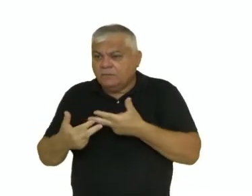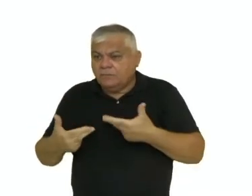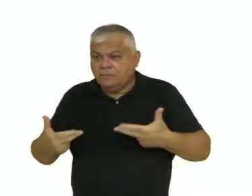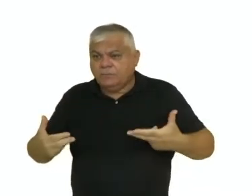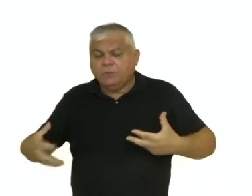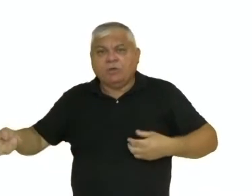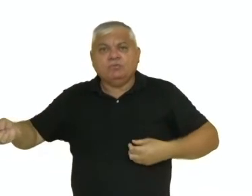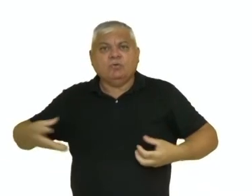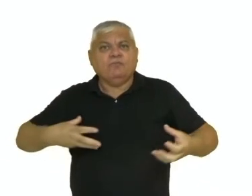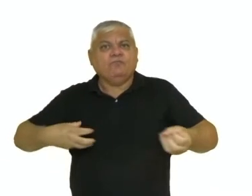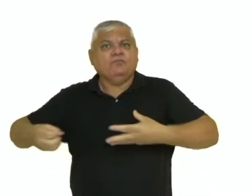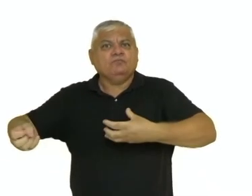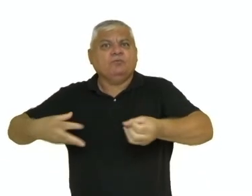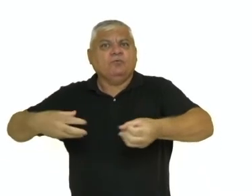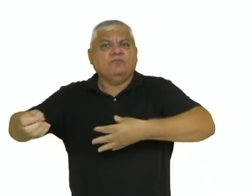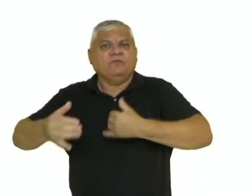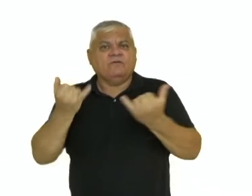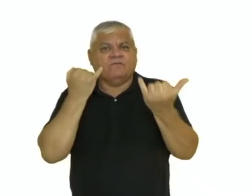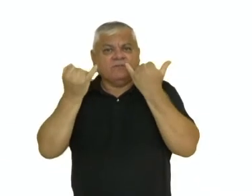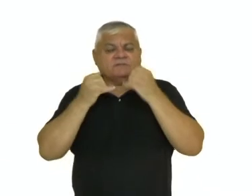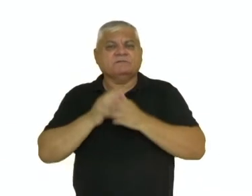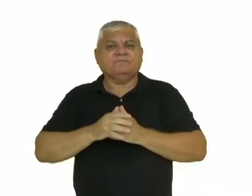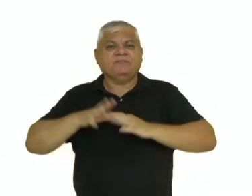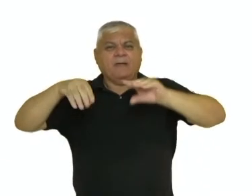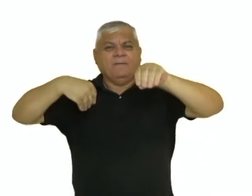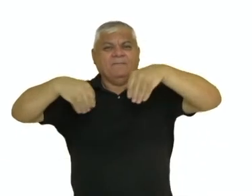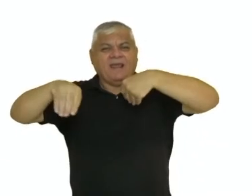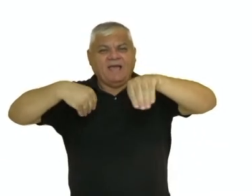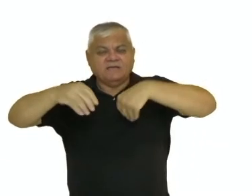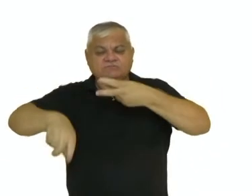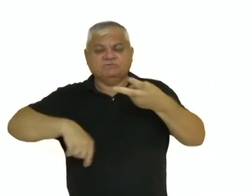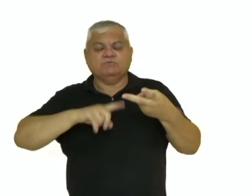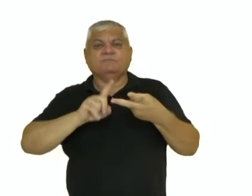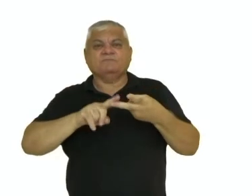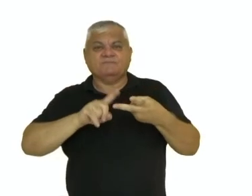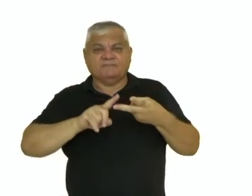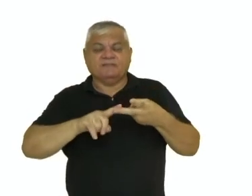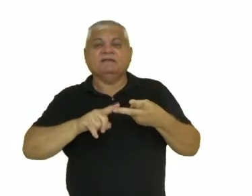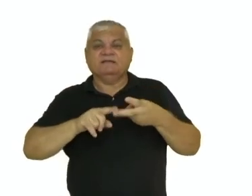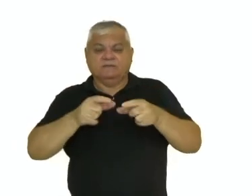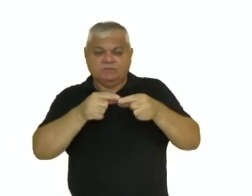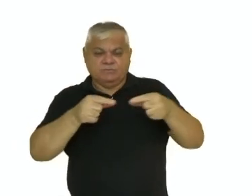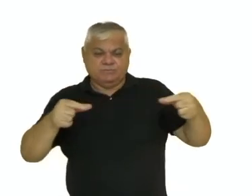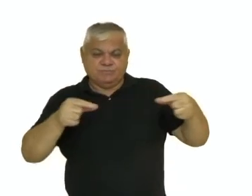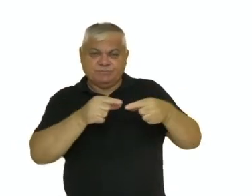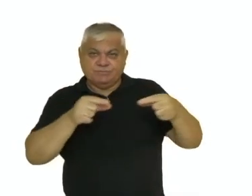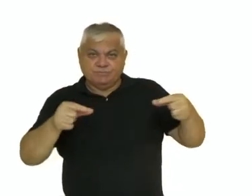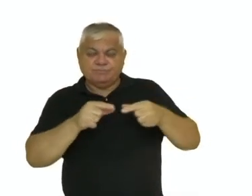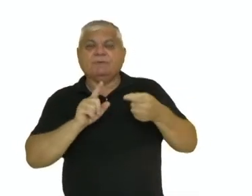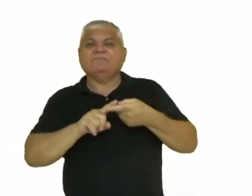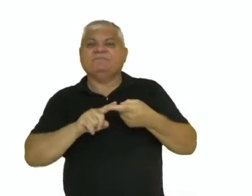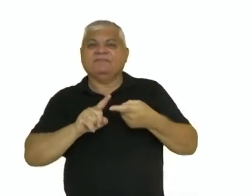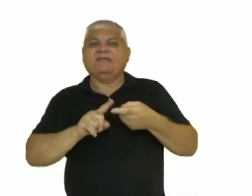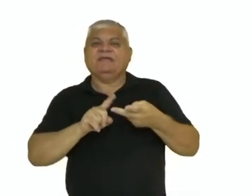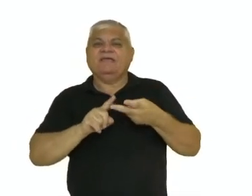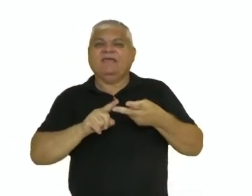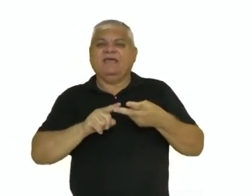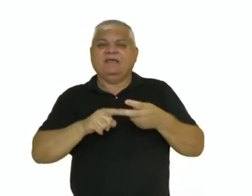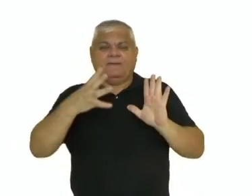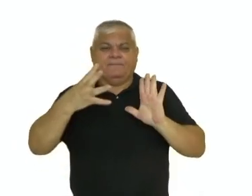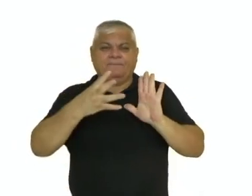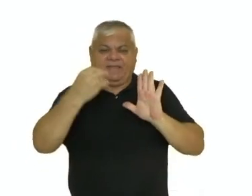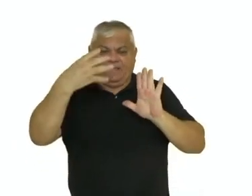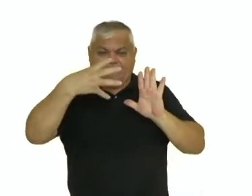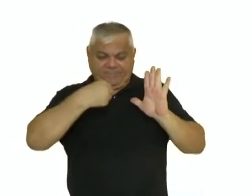mercado, como, por exemplo, plásticos condutores, a nanotecnologia, o raio-x,